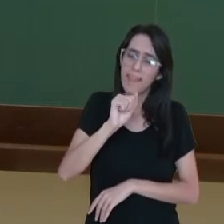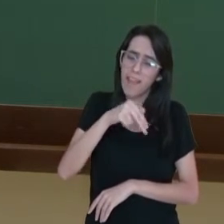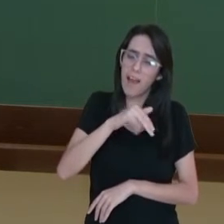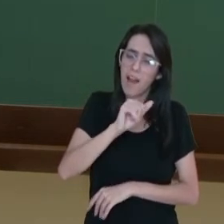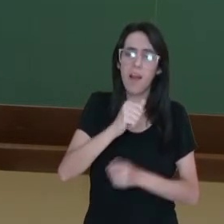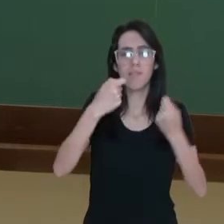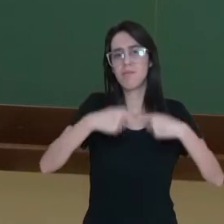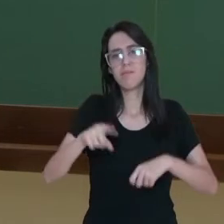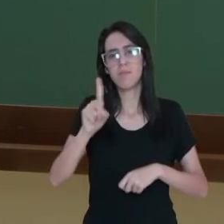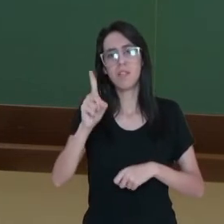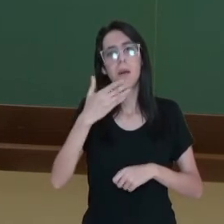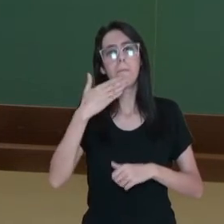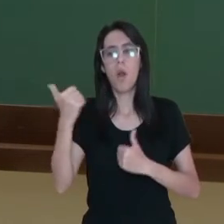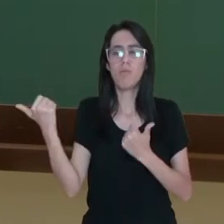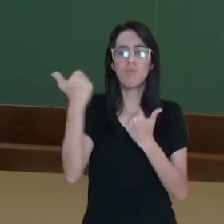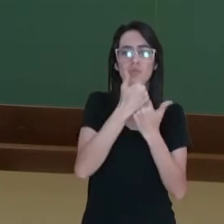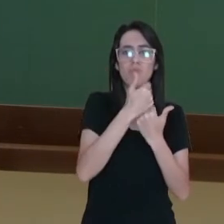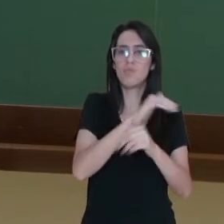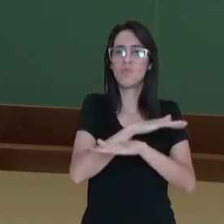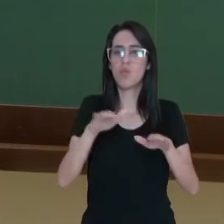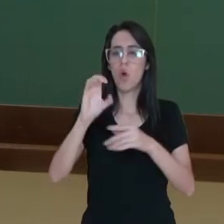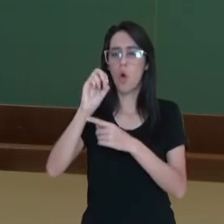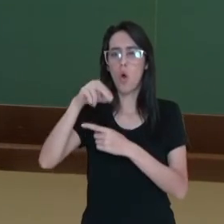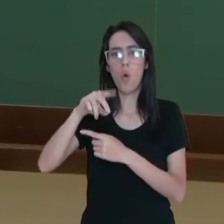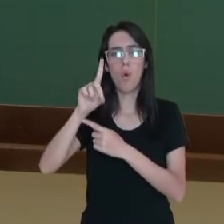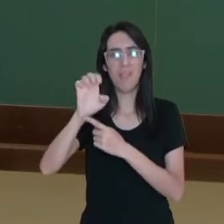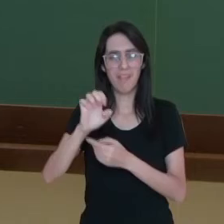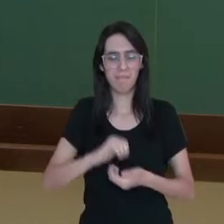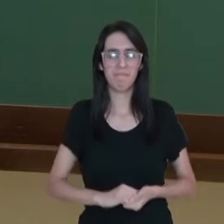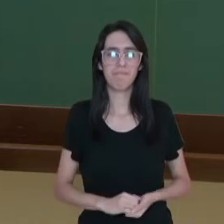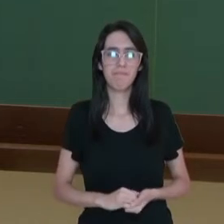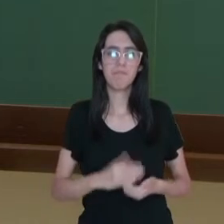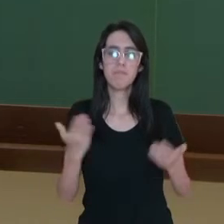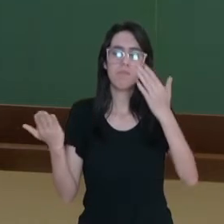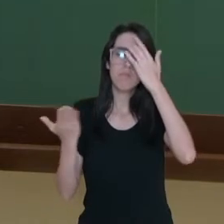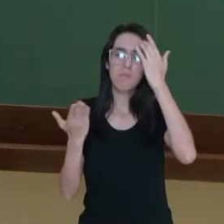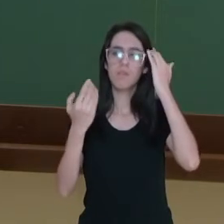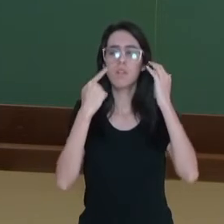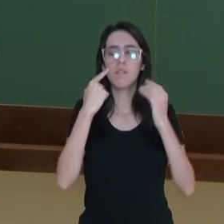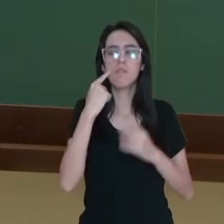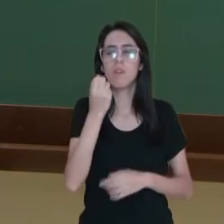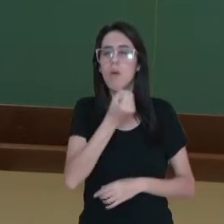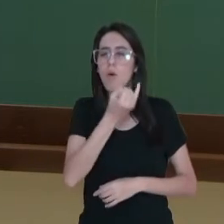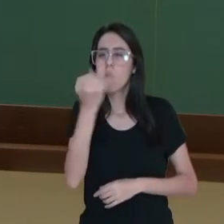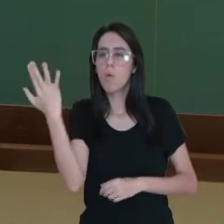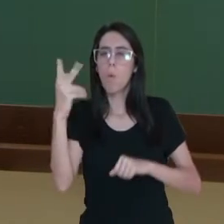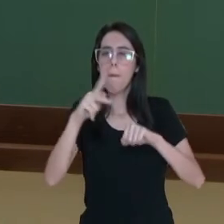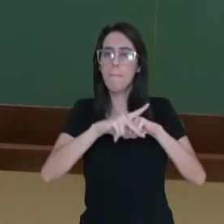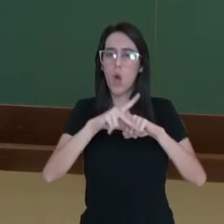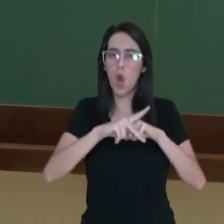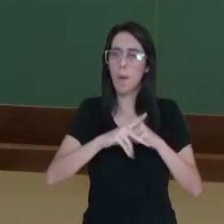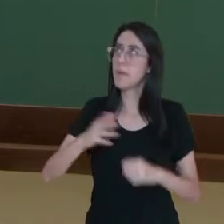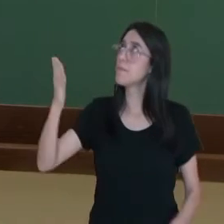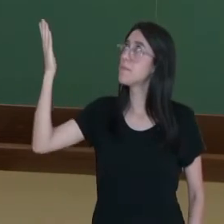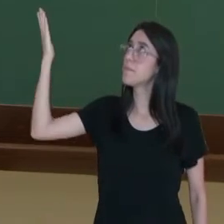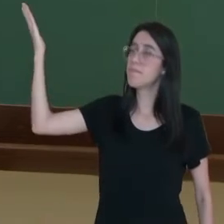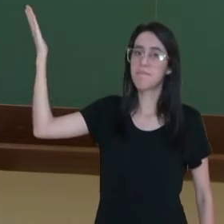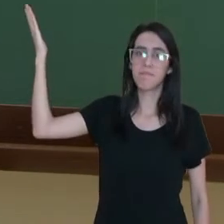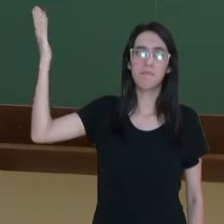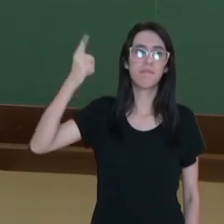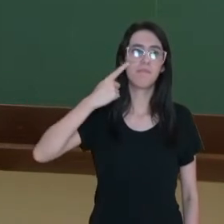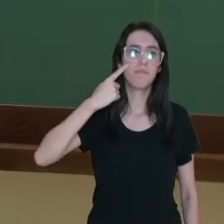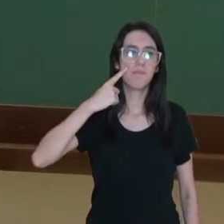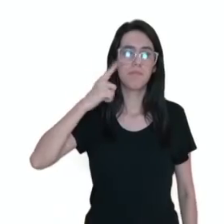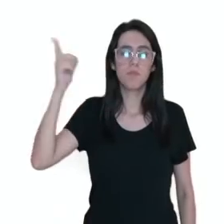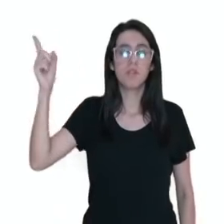relativo onde. Vamos aqui falar e ver, né, analisar alguns pronomes relativos. Eu tenho ali o